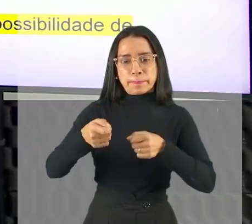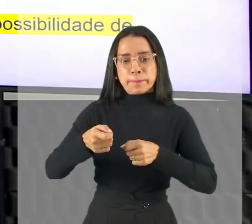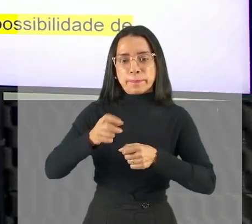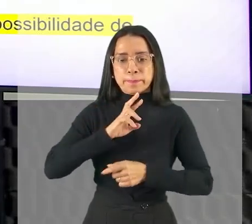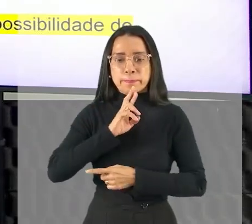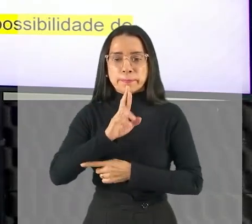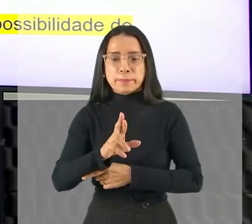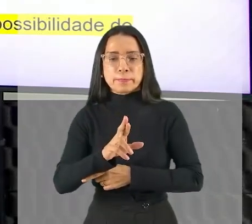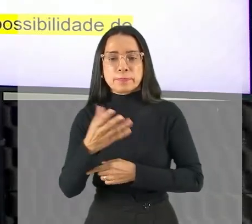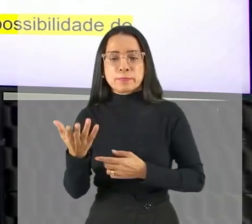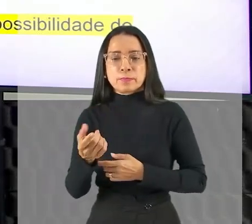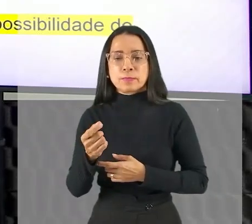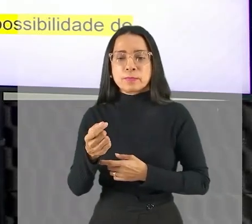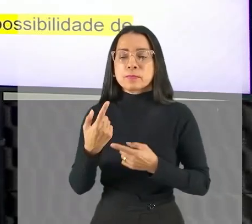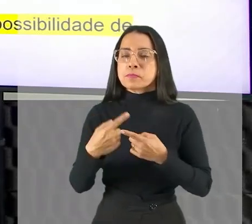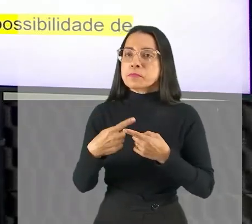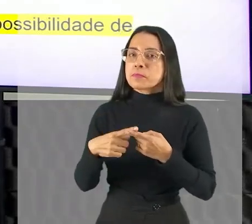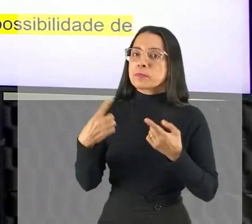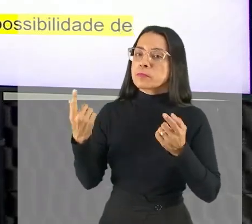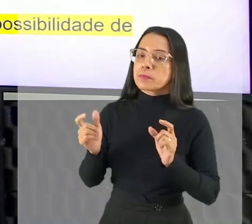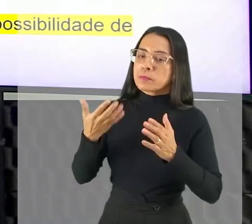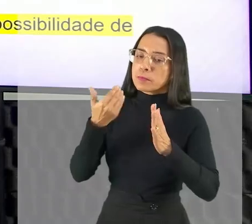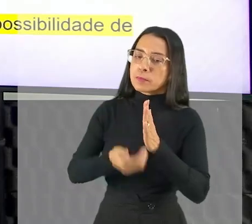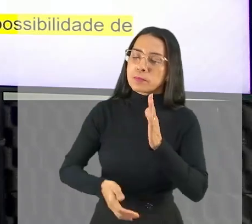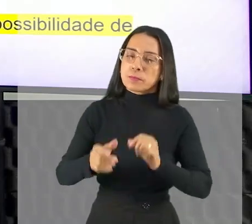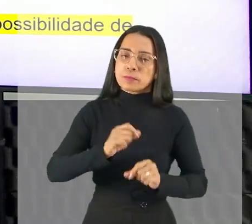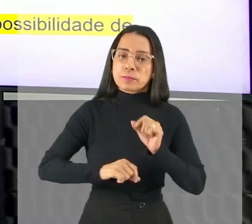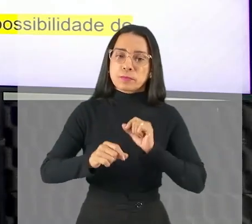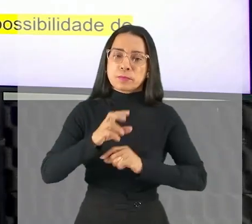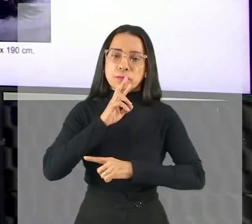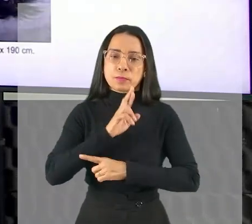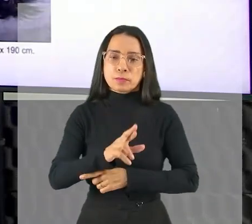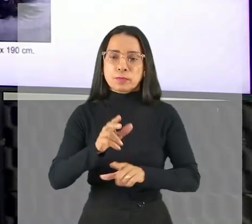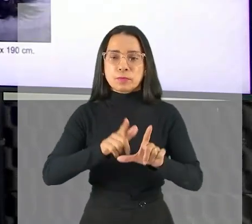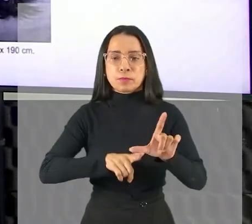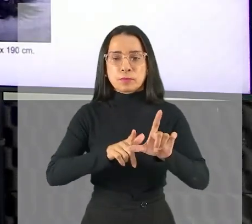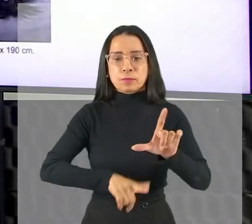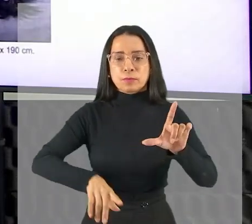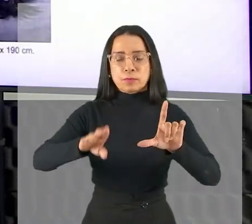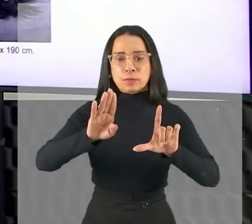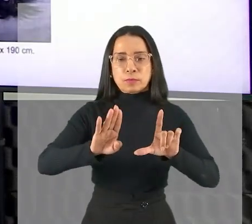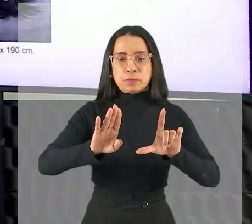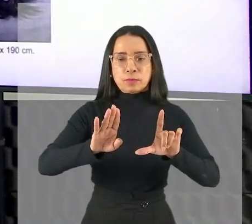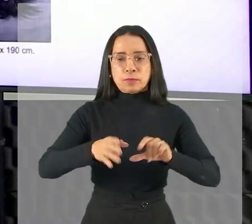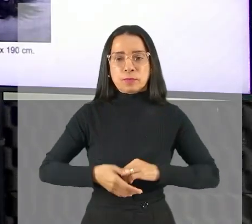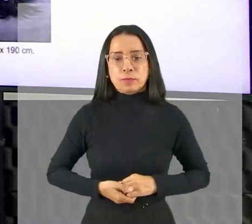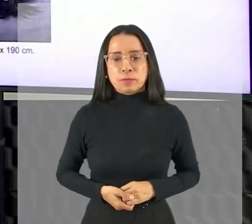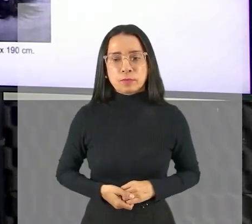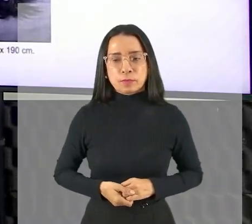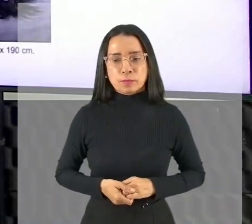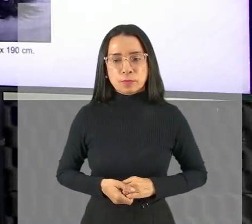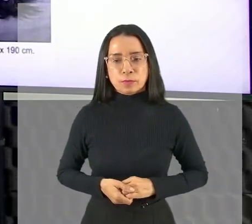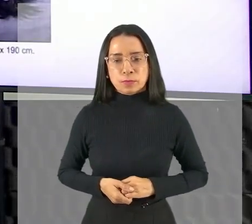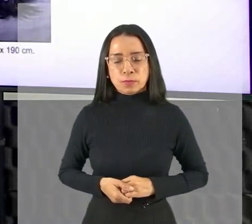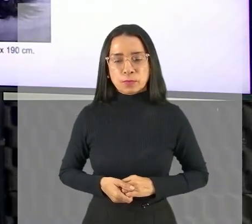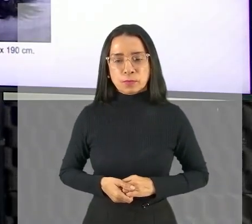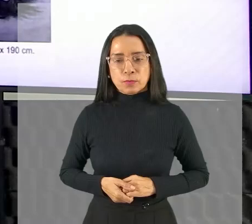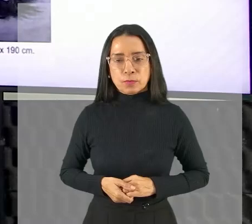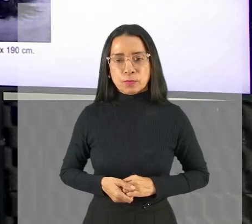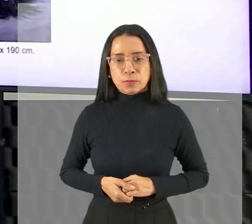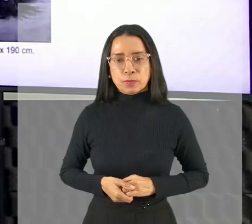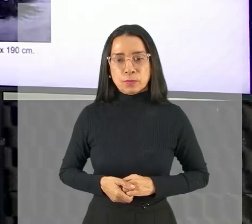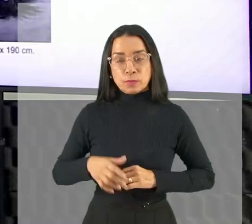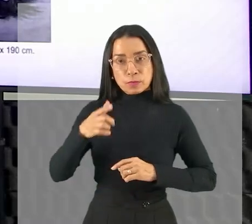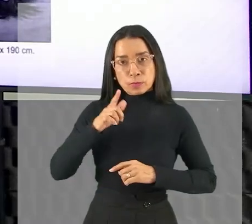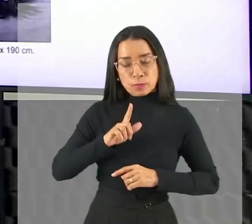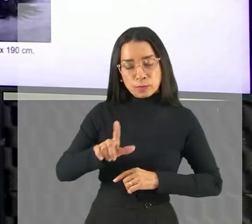da perda. Então, o nosso gabarito é a letra B. Aí a gente vem para a questão, mais uma questão que a gente vai